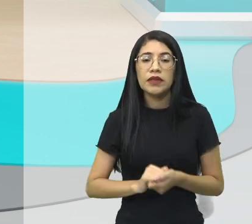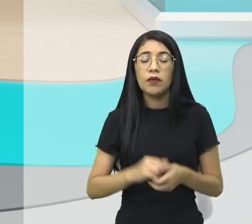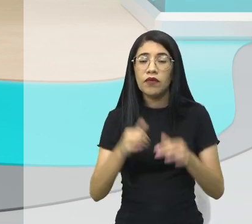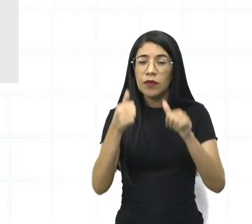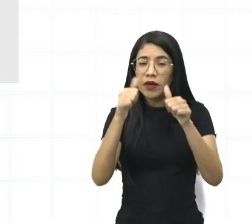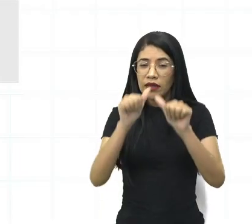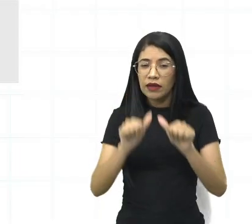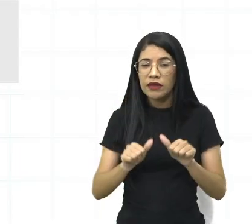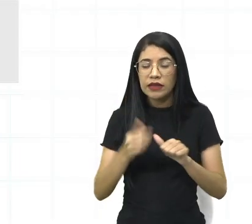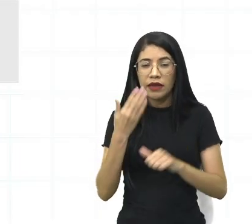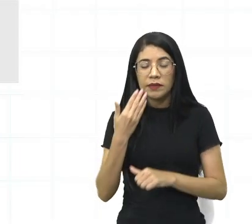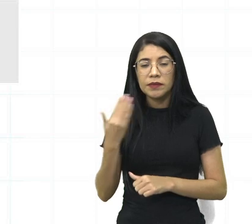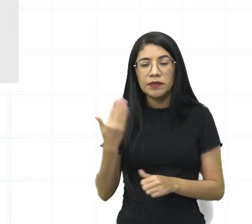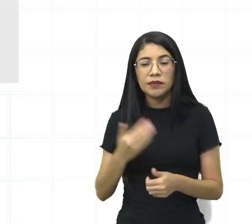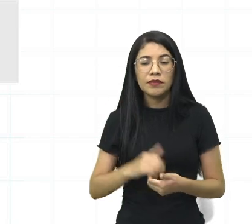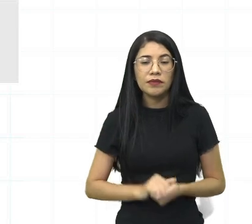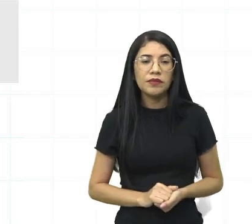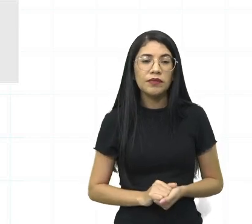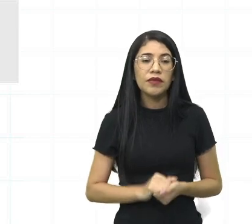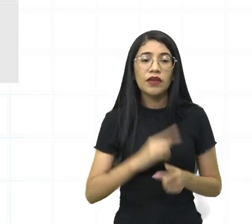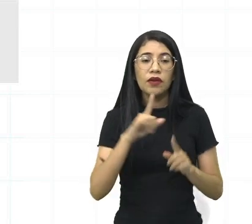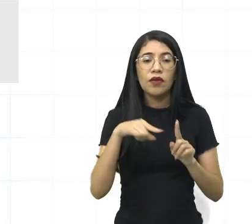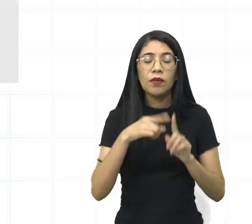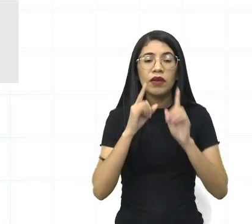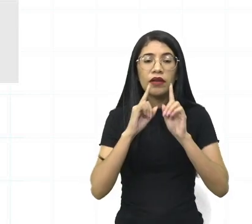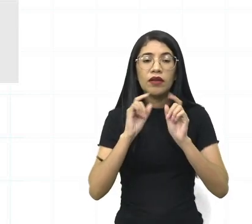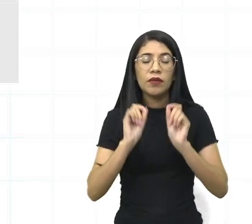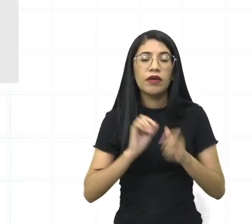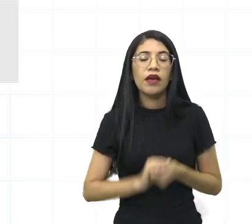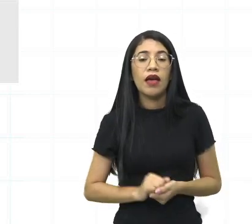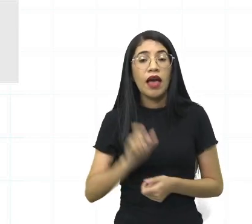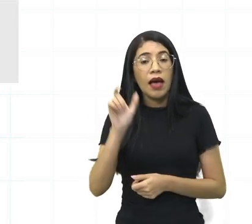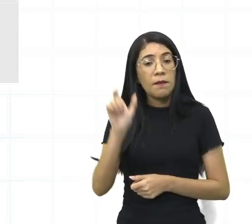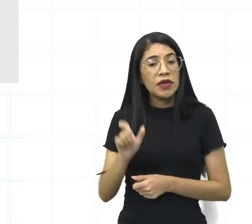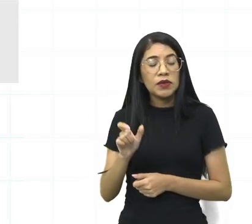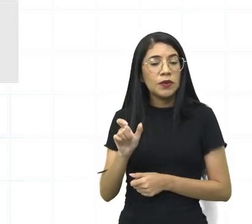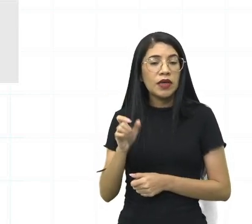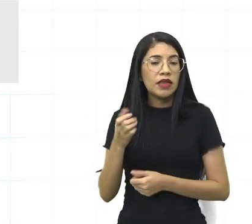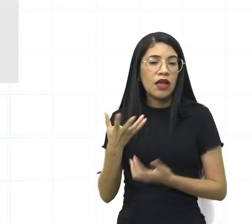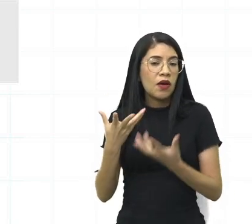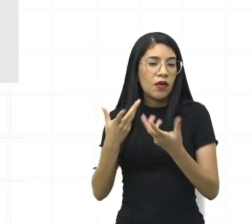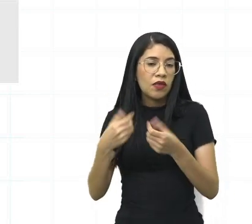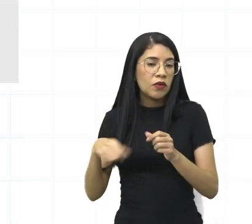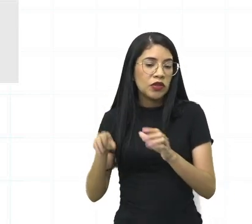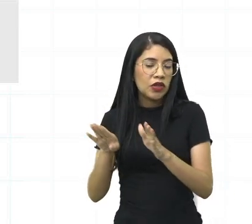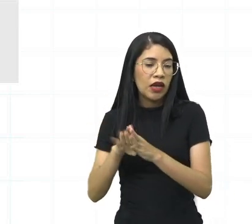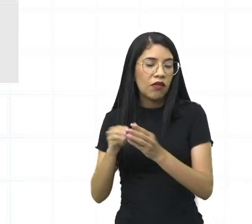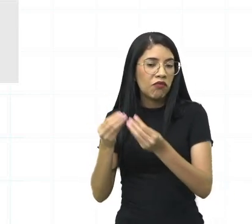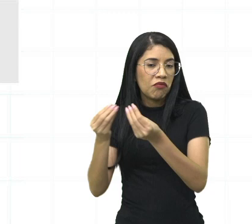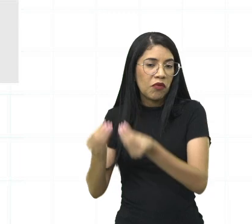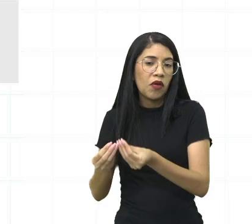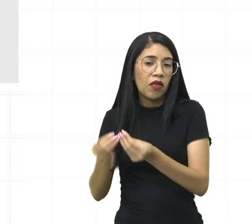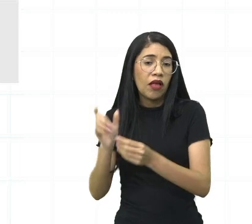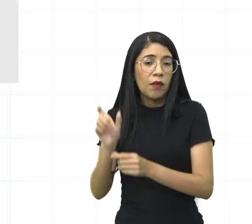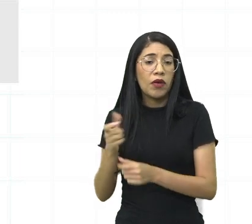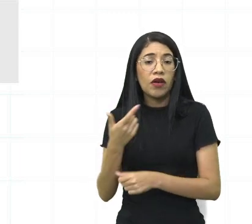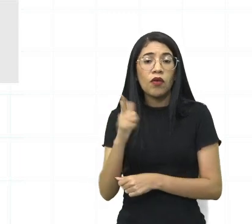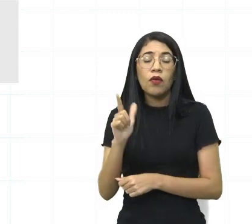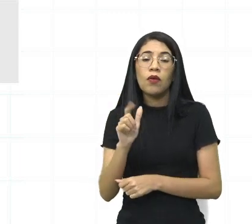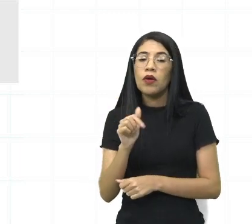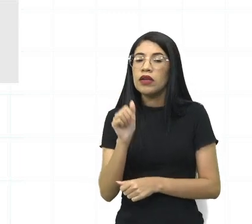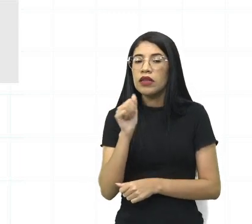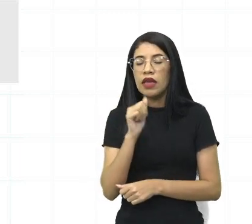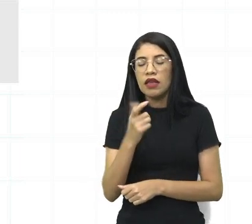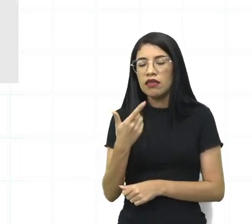de reclamação? Vejam só. Nosso objeto de reclamação, o remetente não recebeu a encomenda, pois ela foi entregue a uma pessoa que não